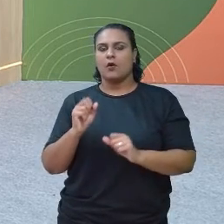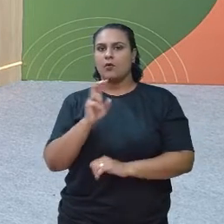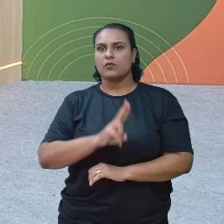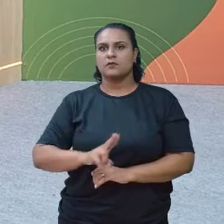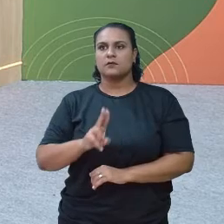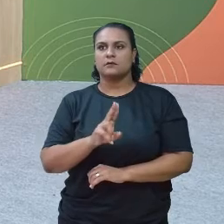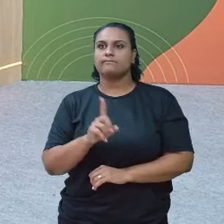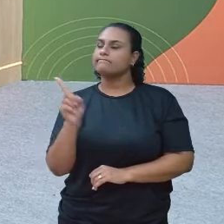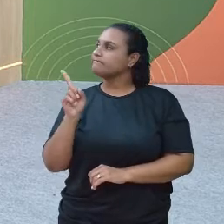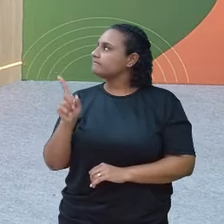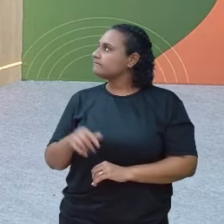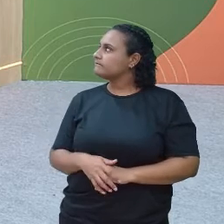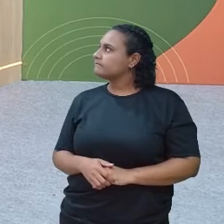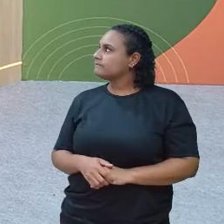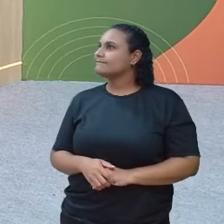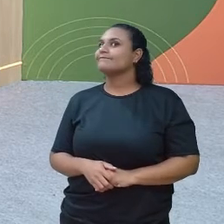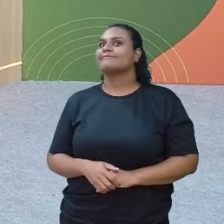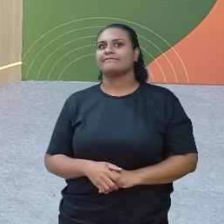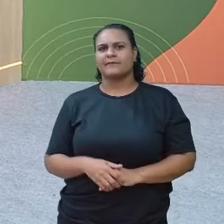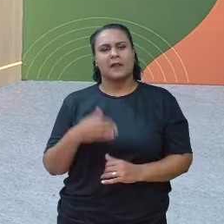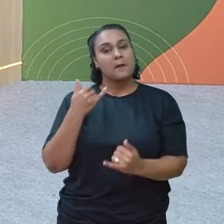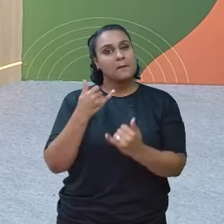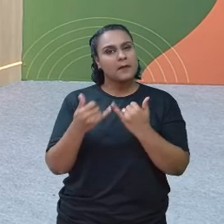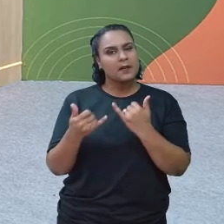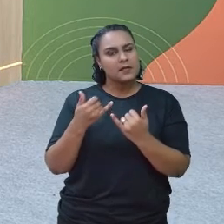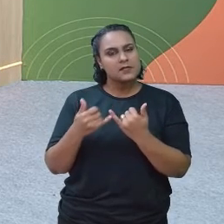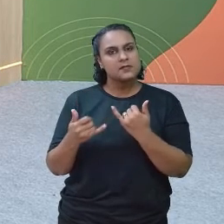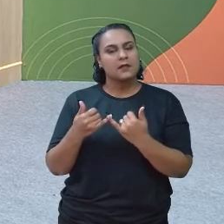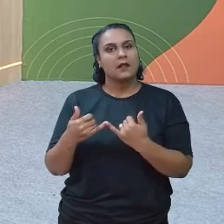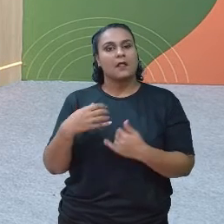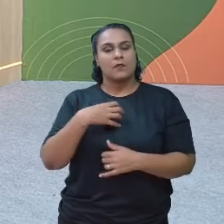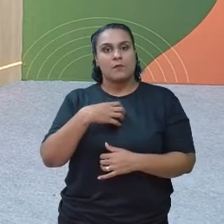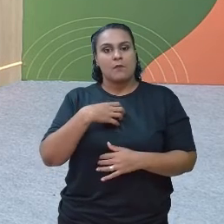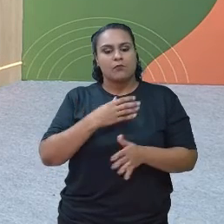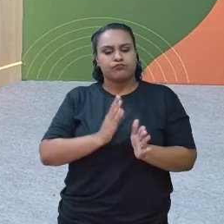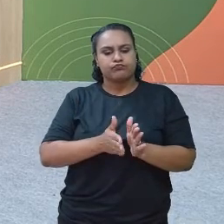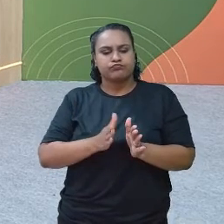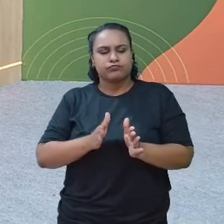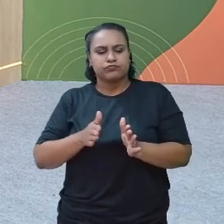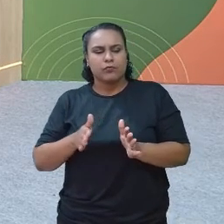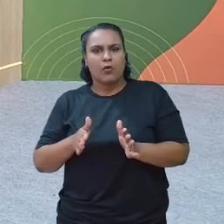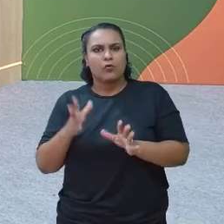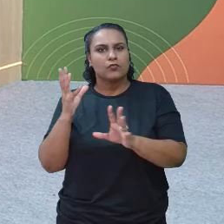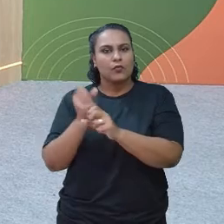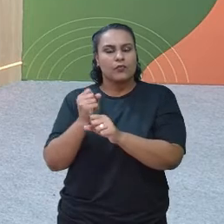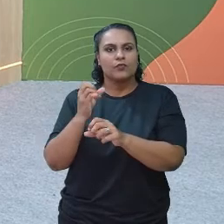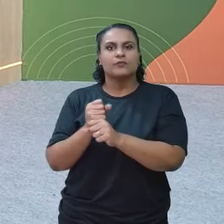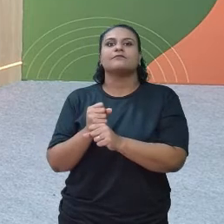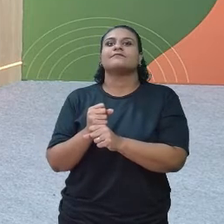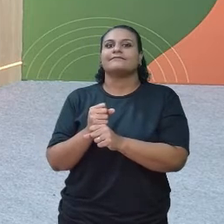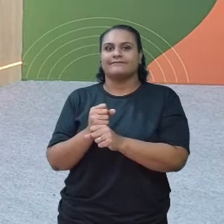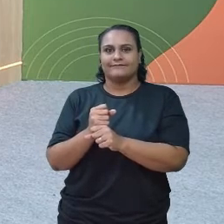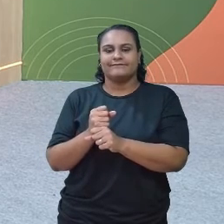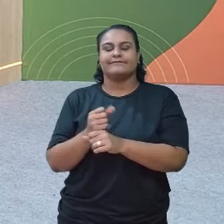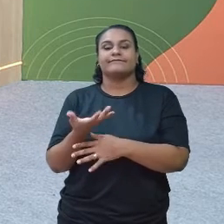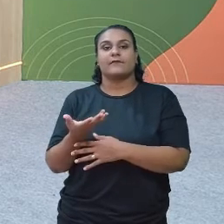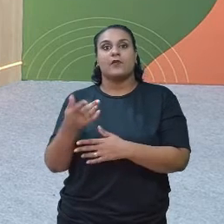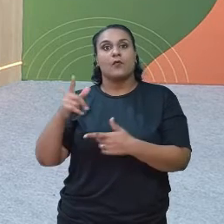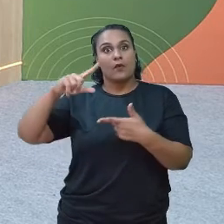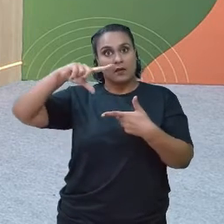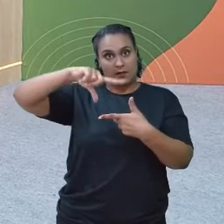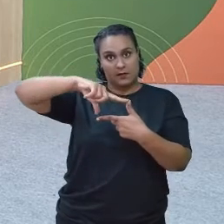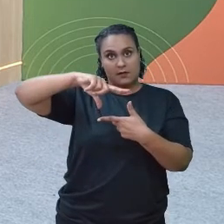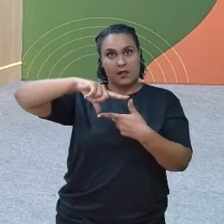essa situação ela é similar no modo de proceder a chegar à solução com aquele da região retangular